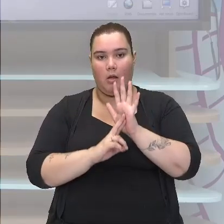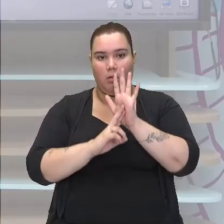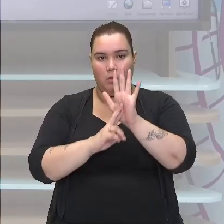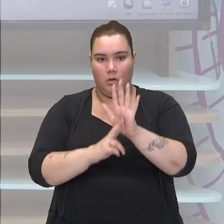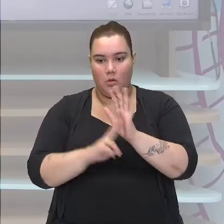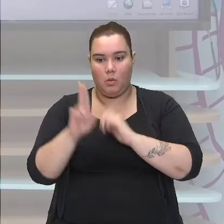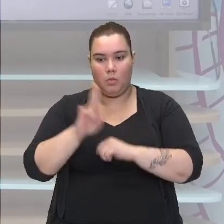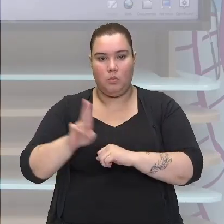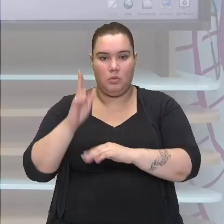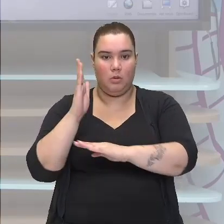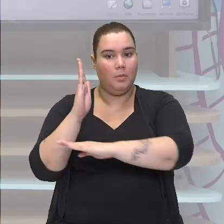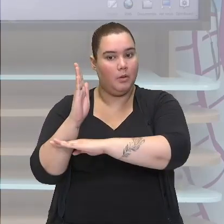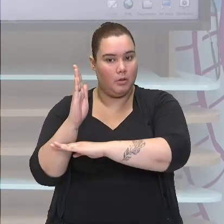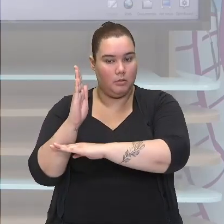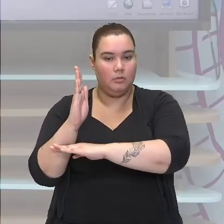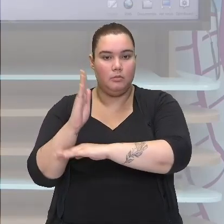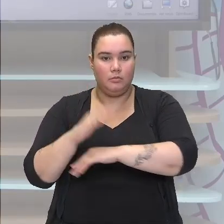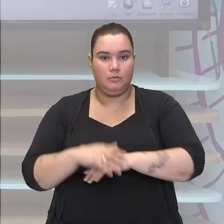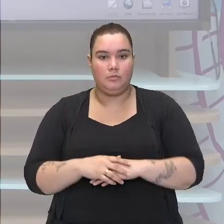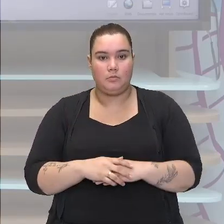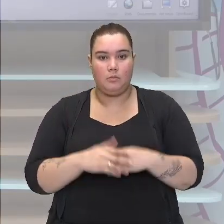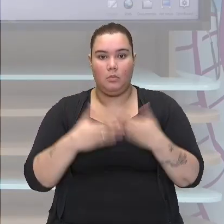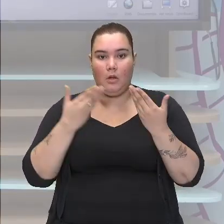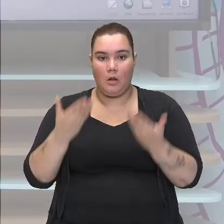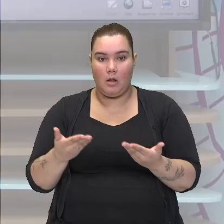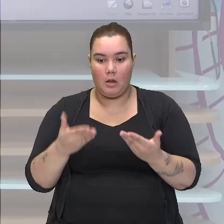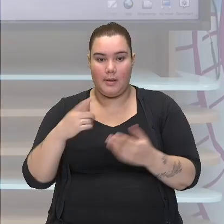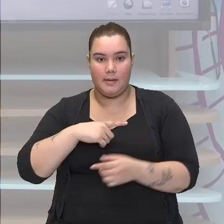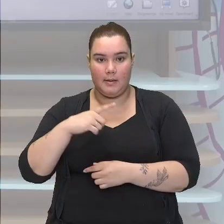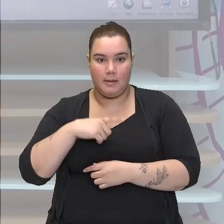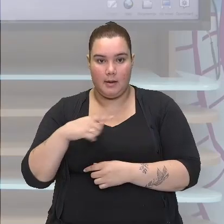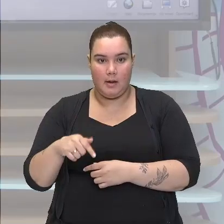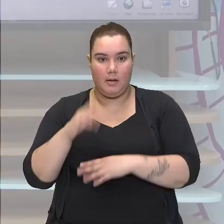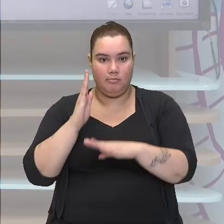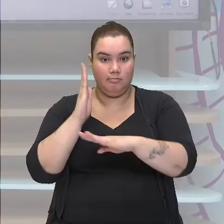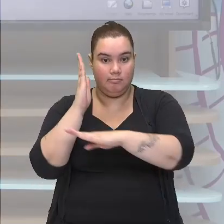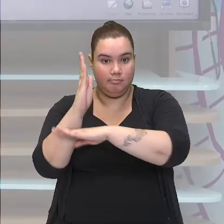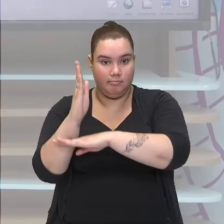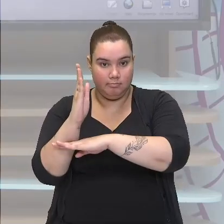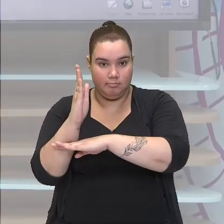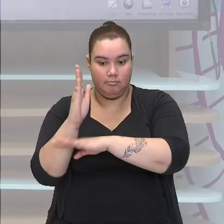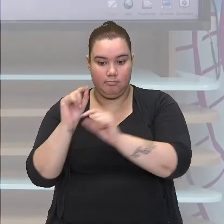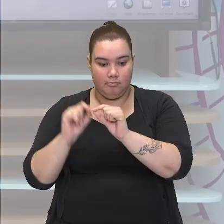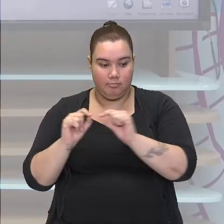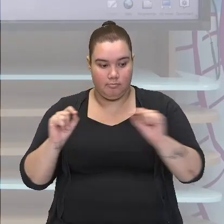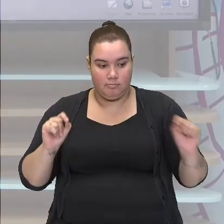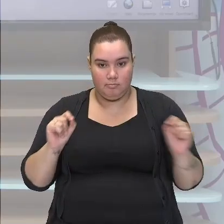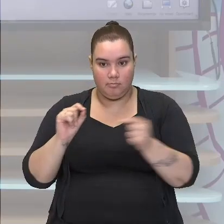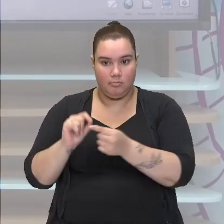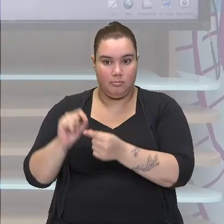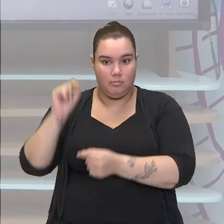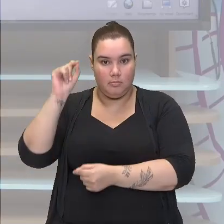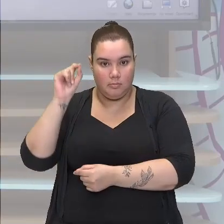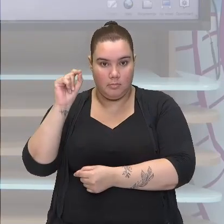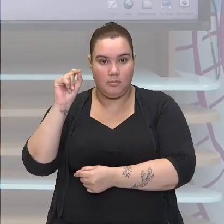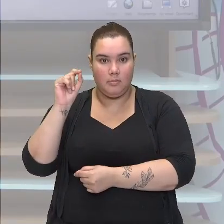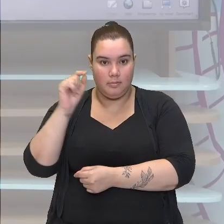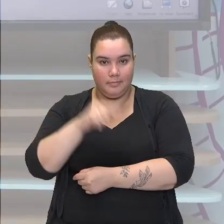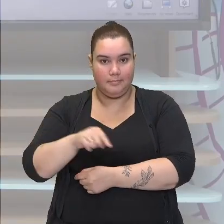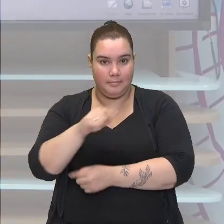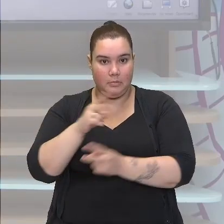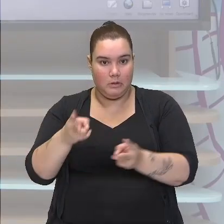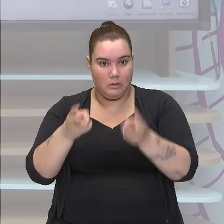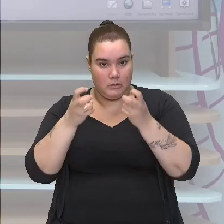através do plano. E quando há essa interseção dessas duas retas que vocês estão vendo aqui